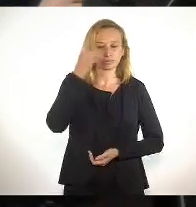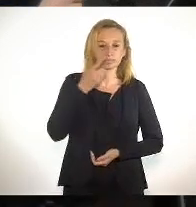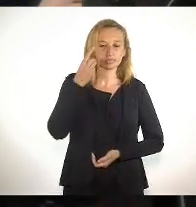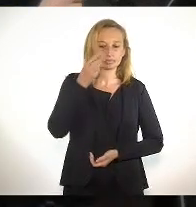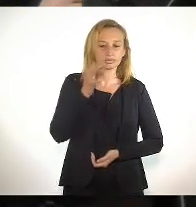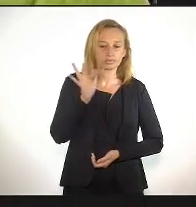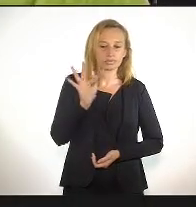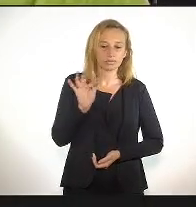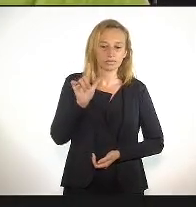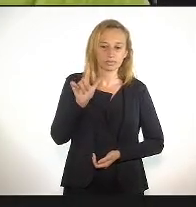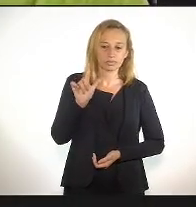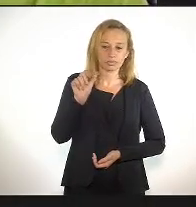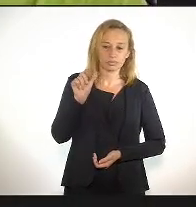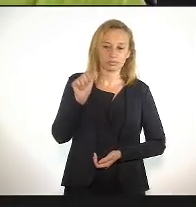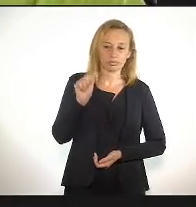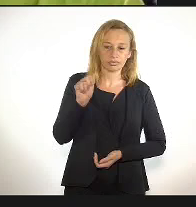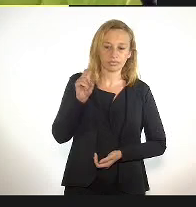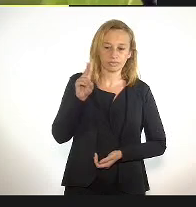Serafini.